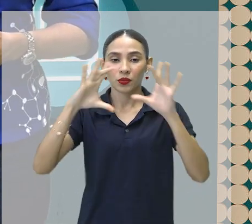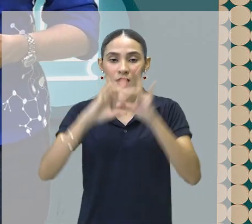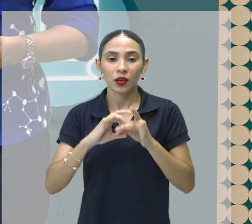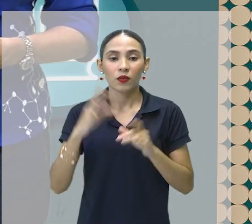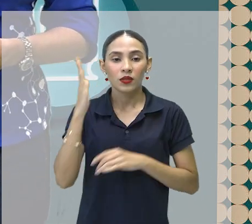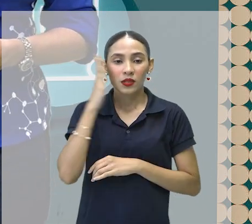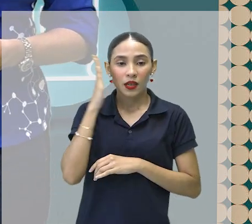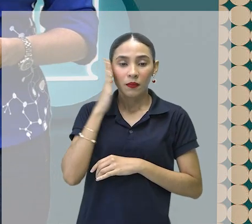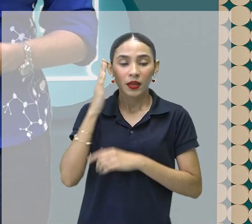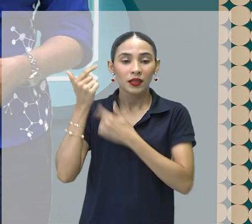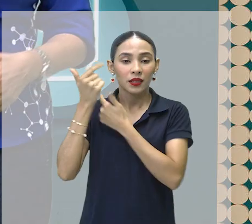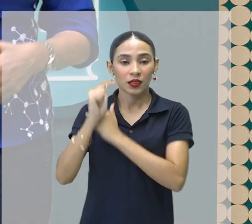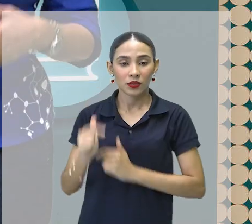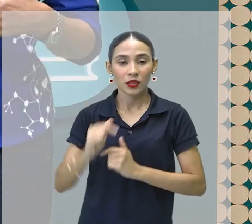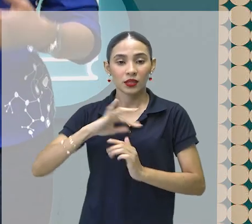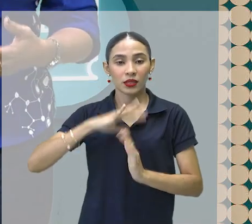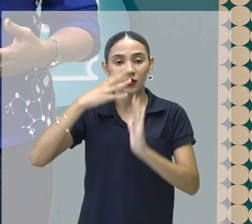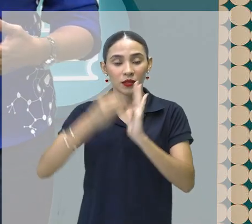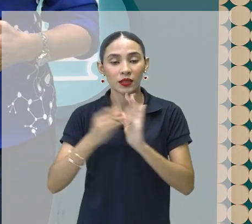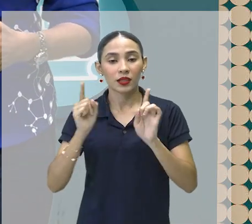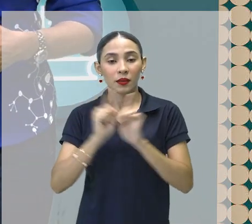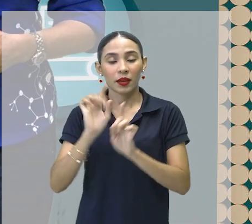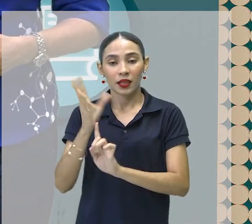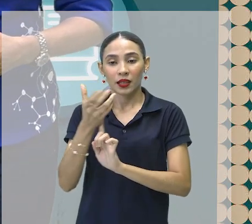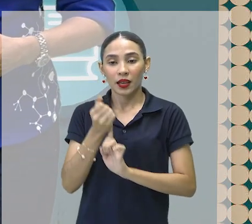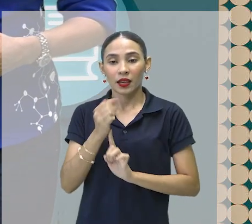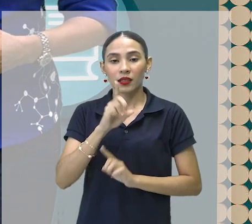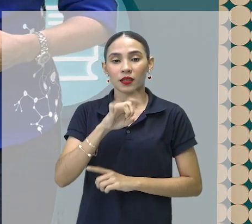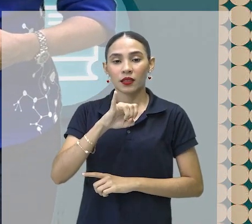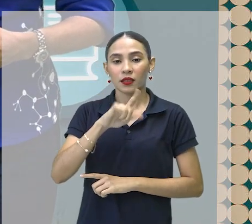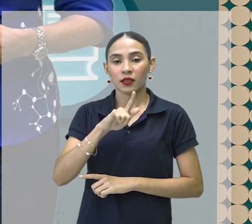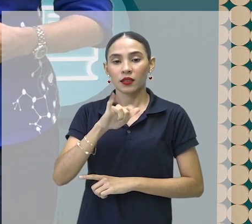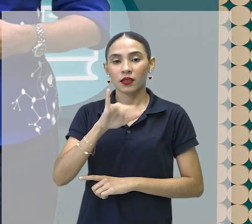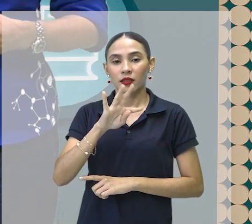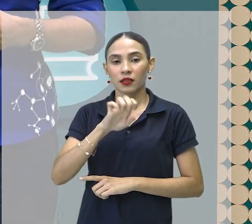saberes tradicionais da Amazônia e arte digital. O